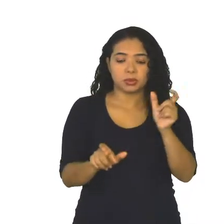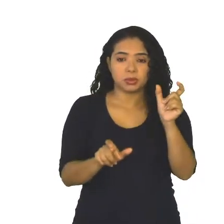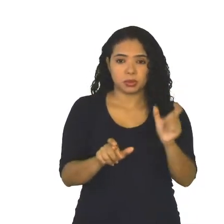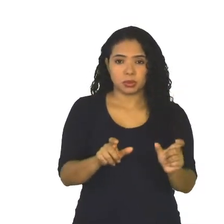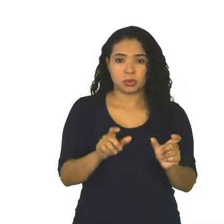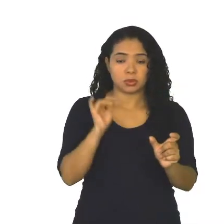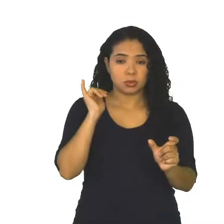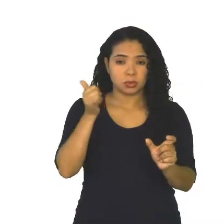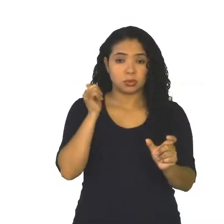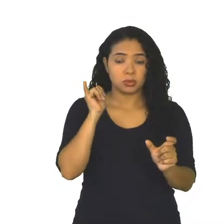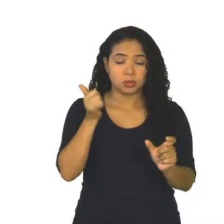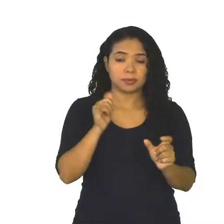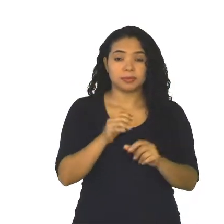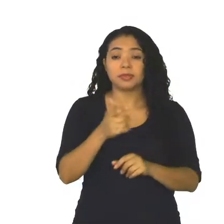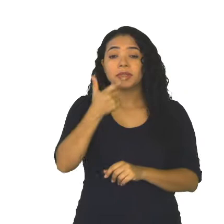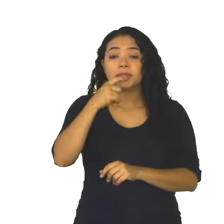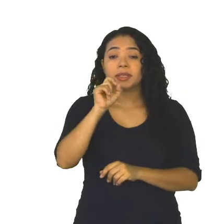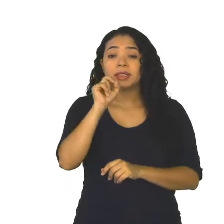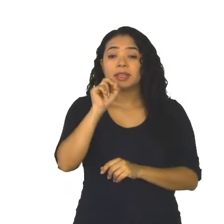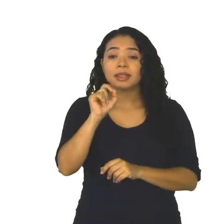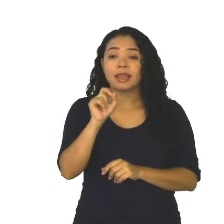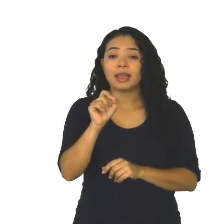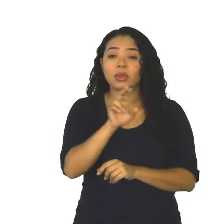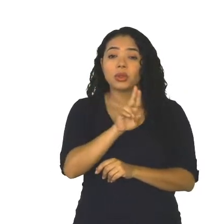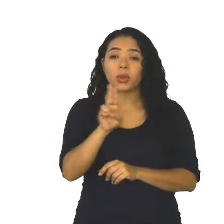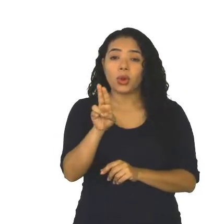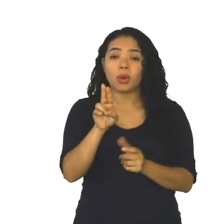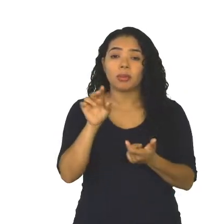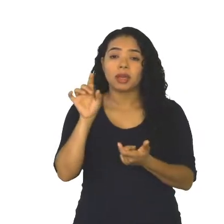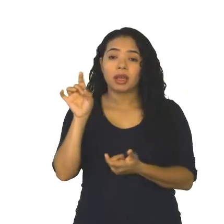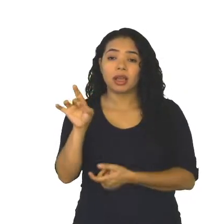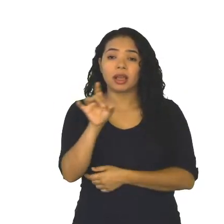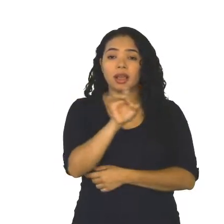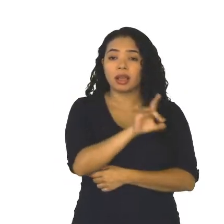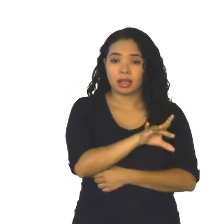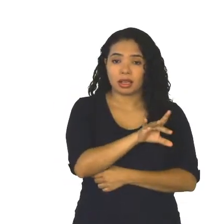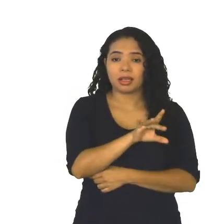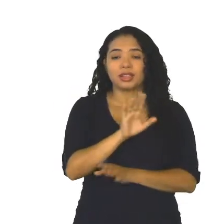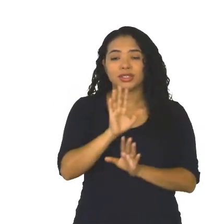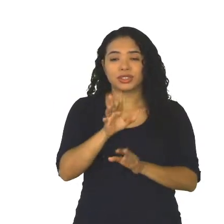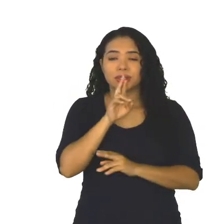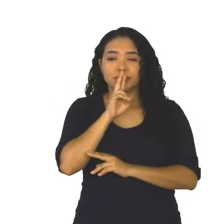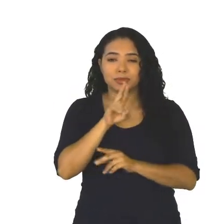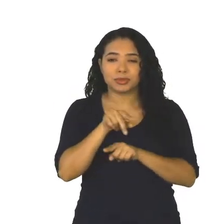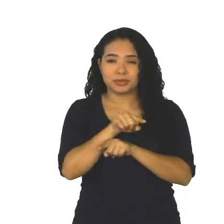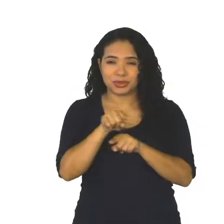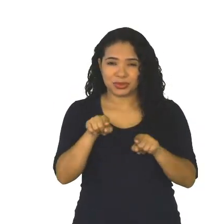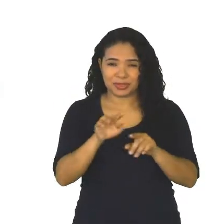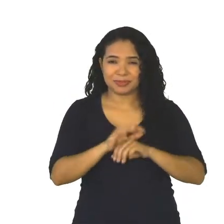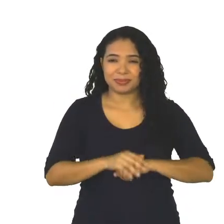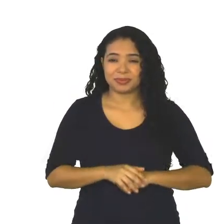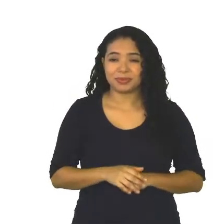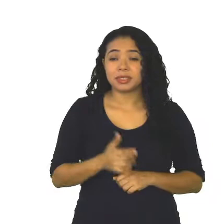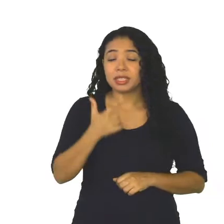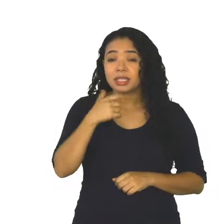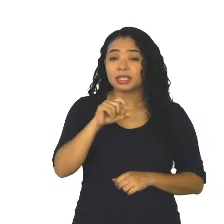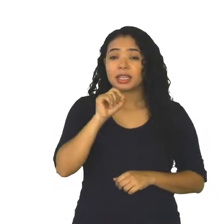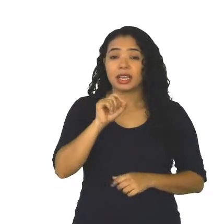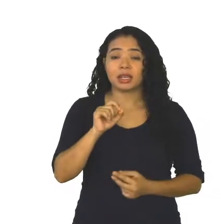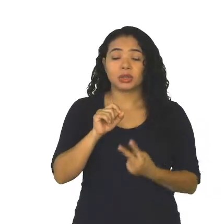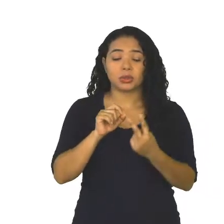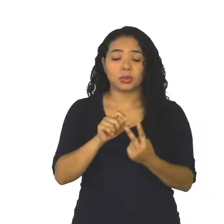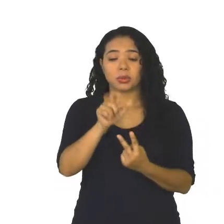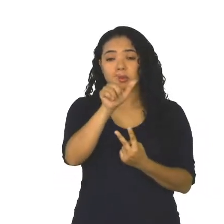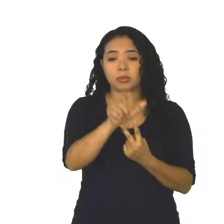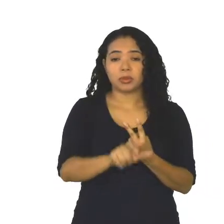conto. Quem são elas? Fácil, né? Fácil. Eu até já respondi para vocês aí. Quem são as duas